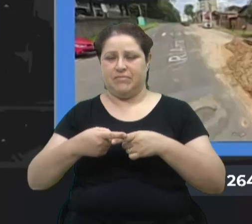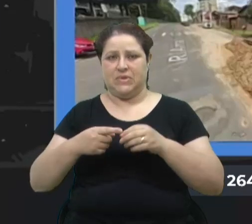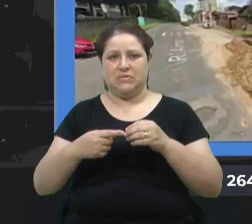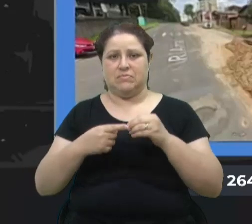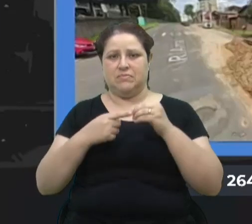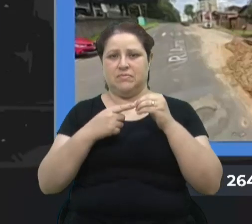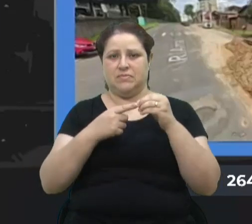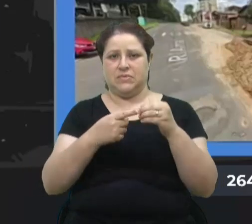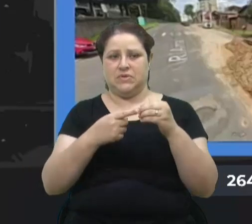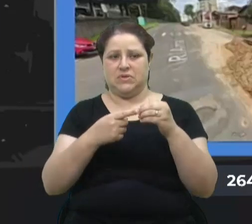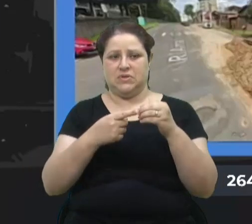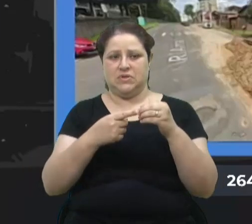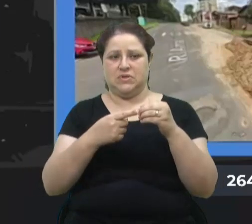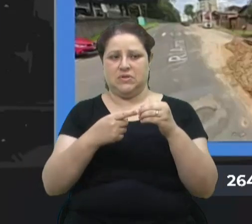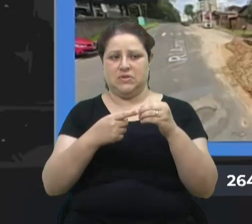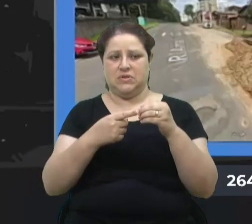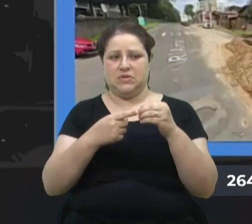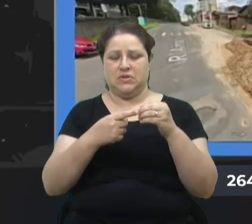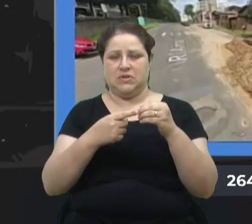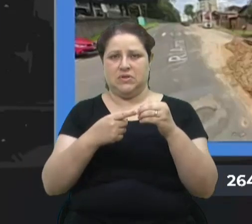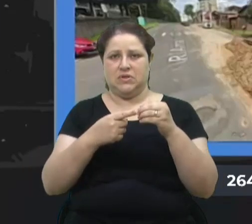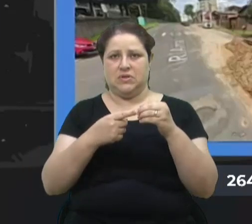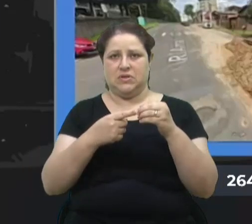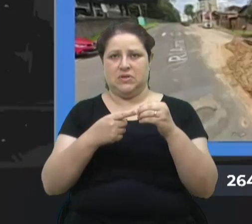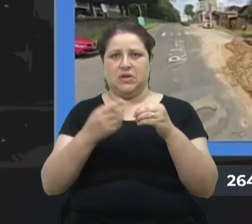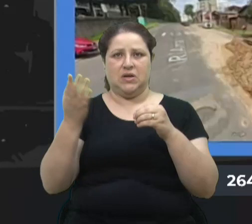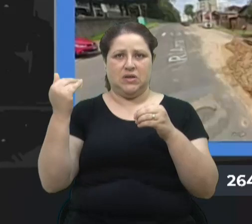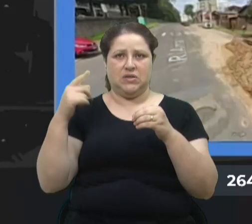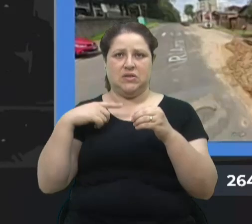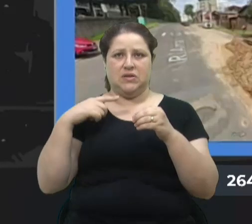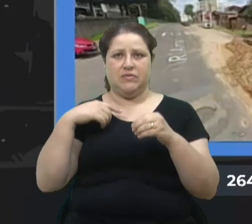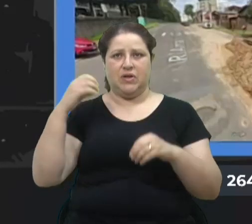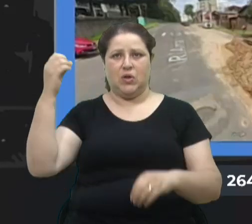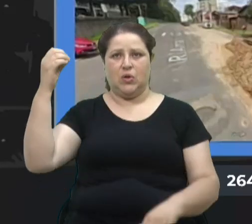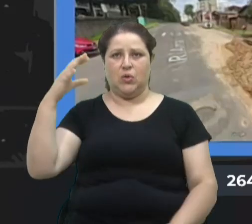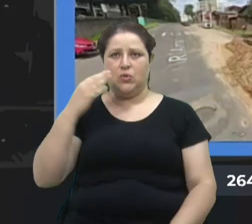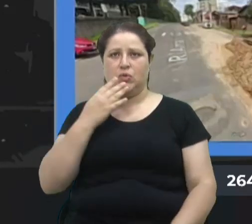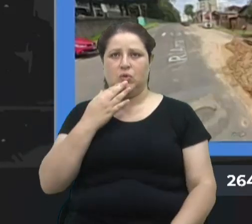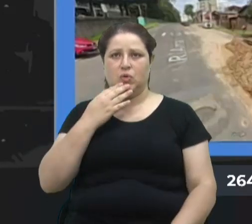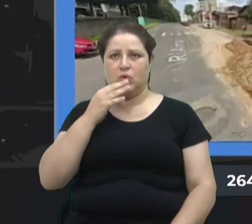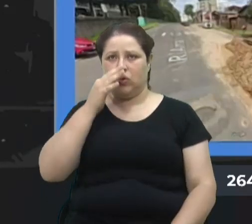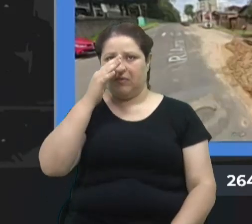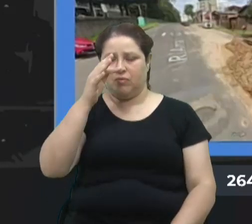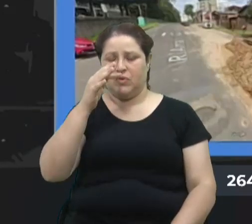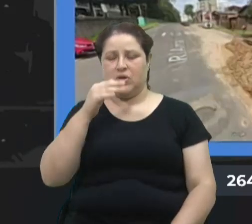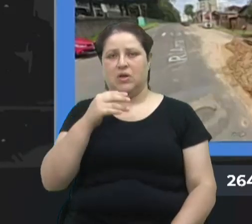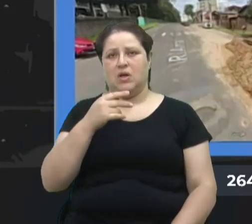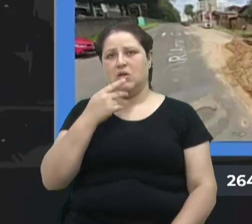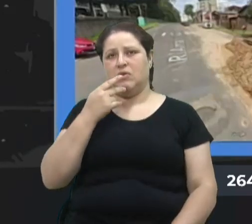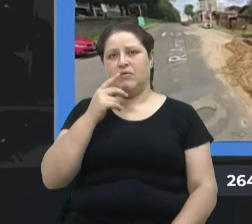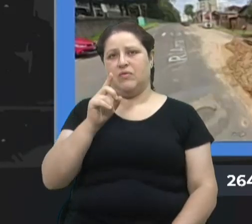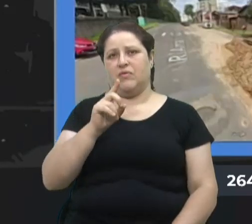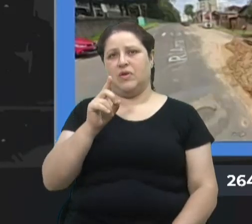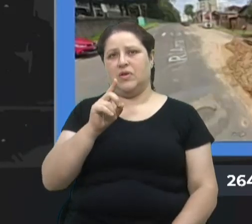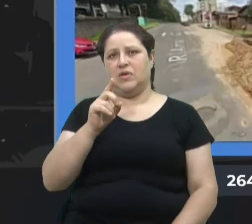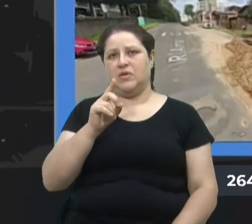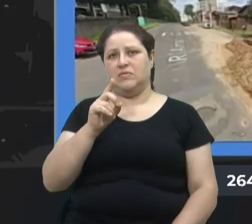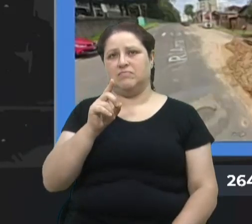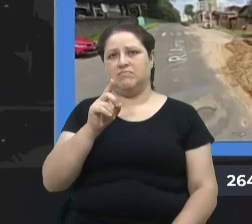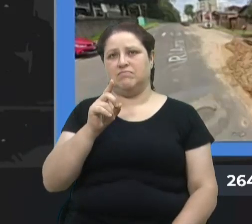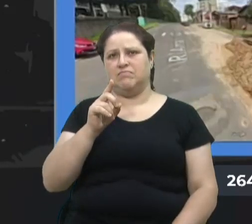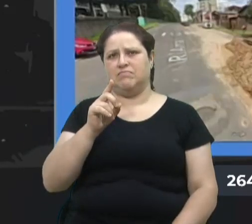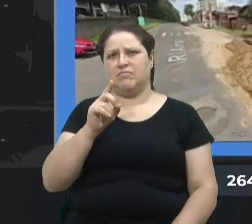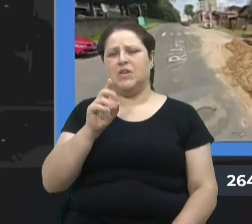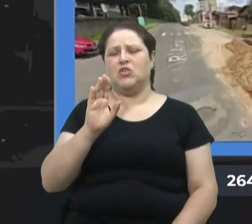principalmente quando foi o luz, cor e flor. Eu não estou dizendo que foi uma centena, mas dezenas de reuniões a gente foi lá